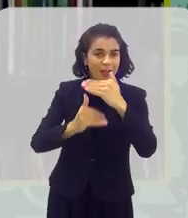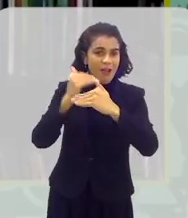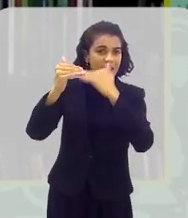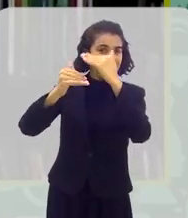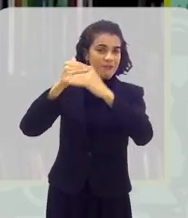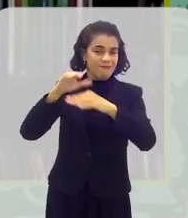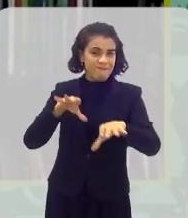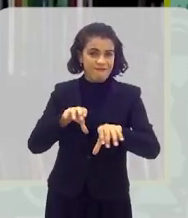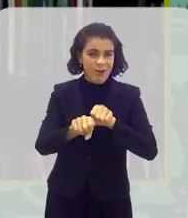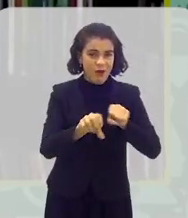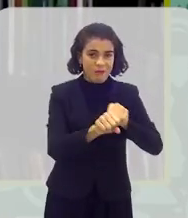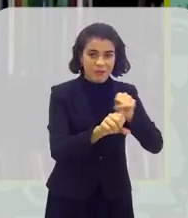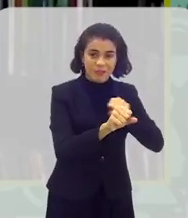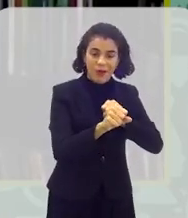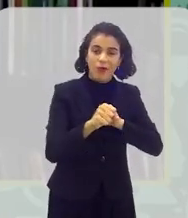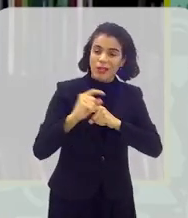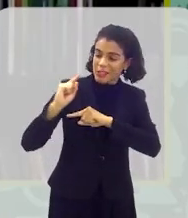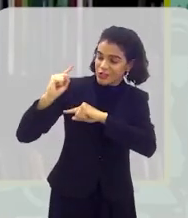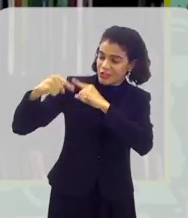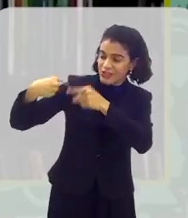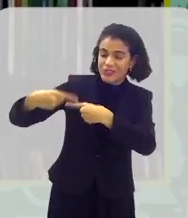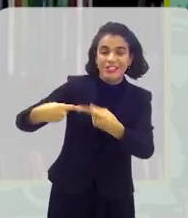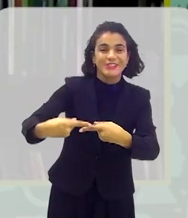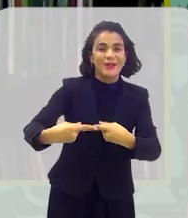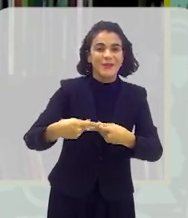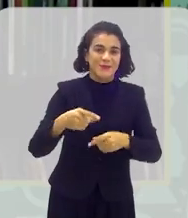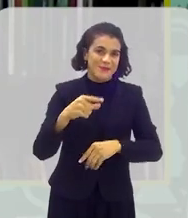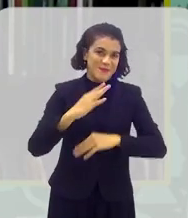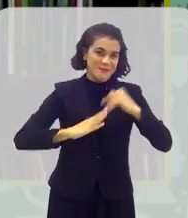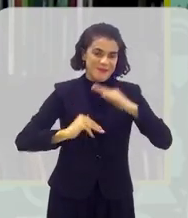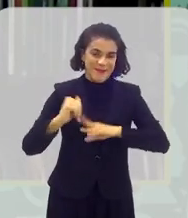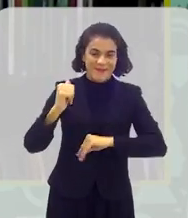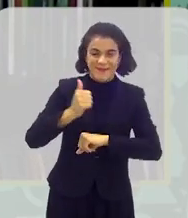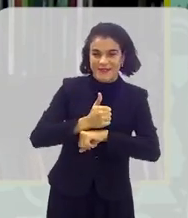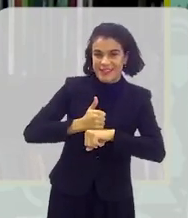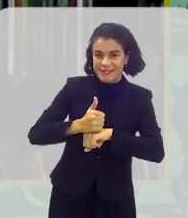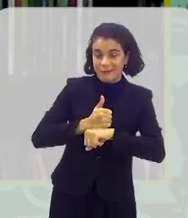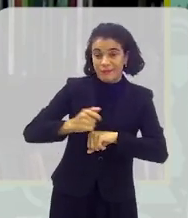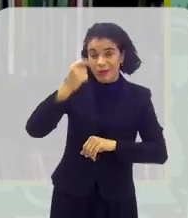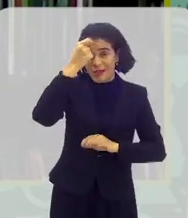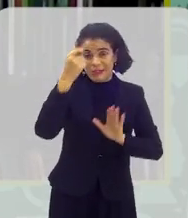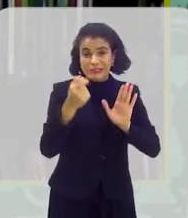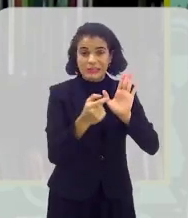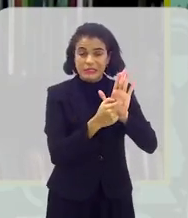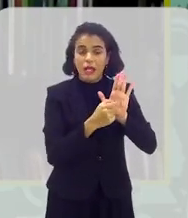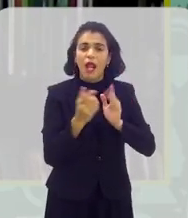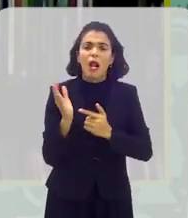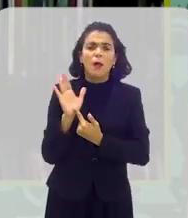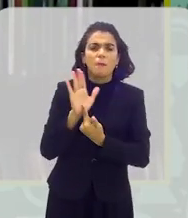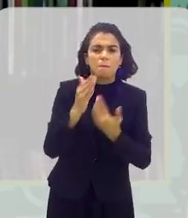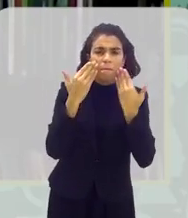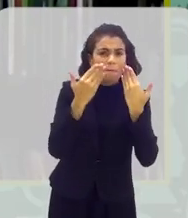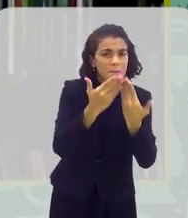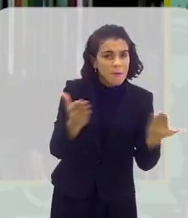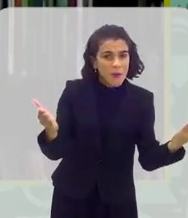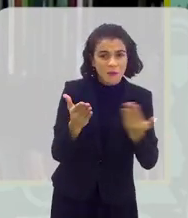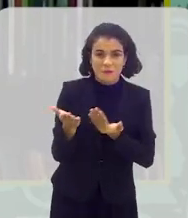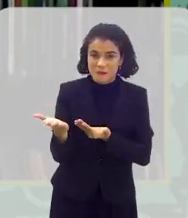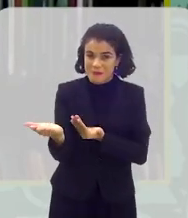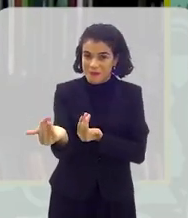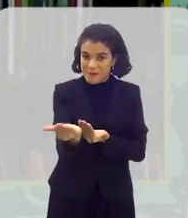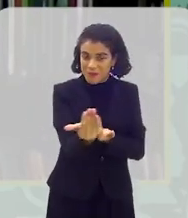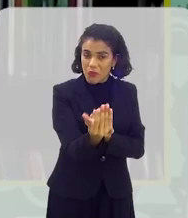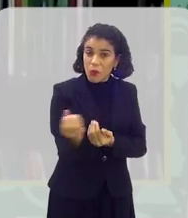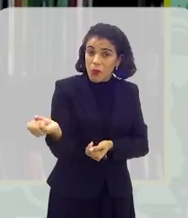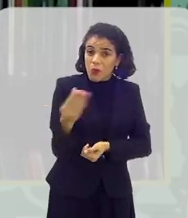a formação da futuras gerações de profissionais então a inteligência artificial ela mostra para esse